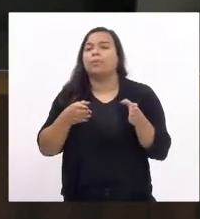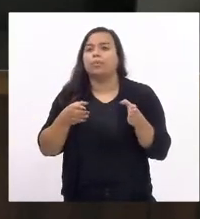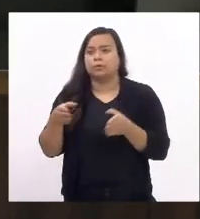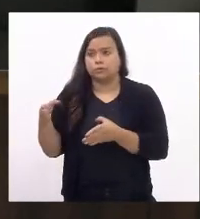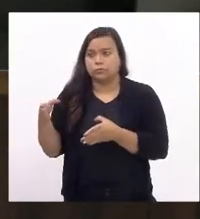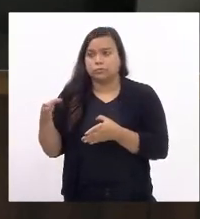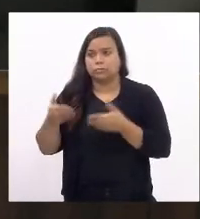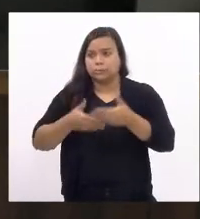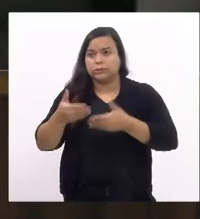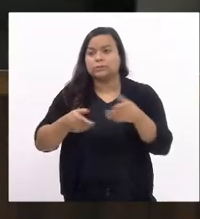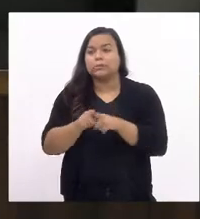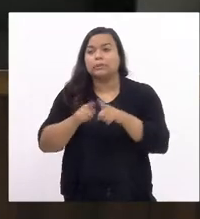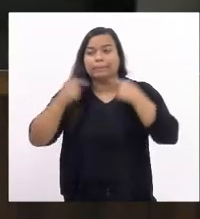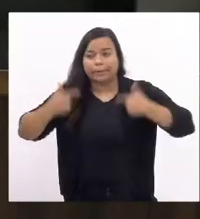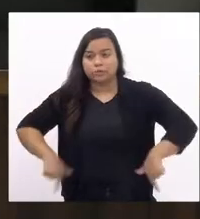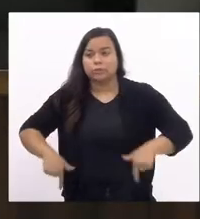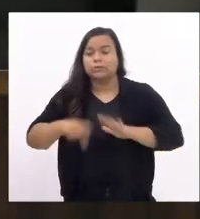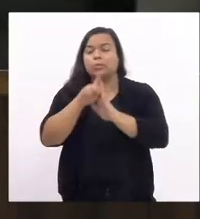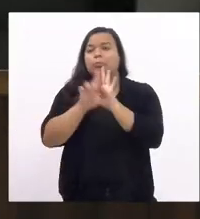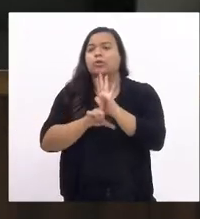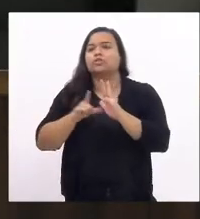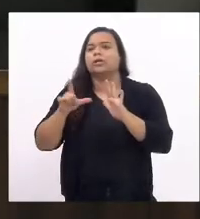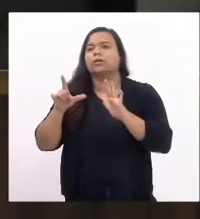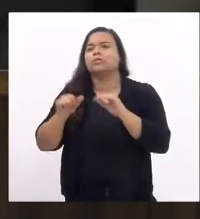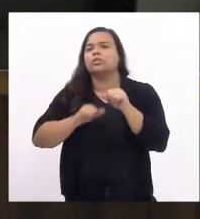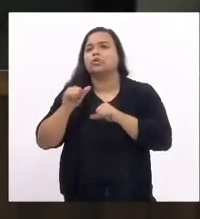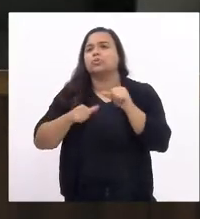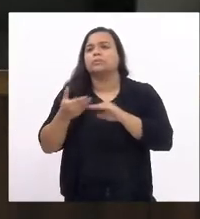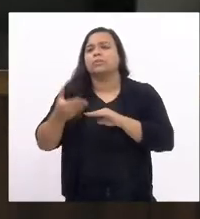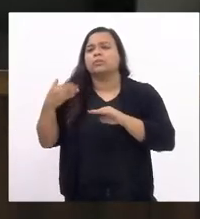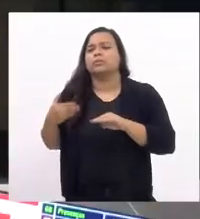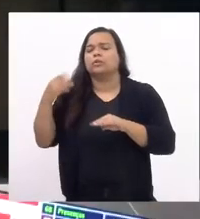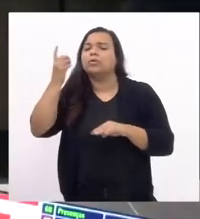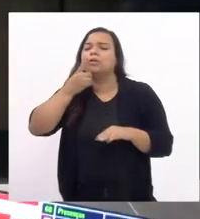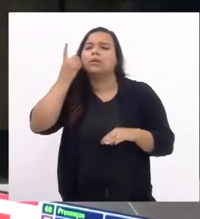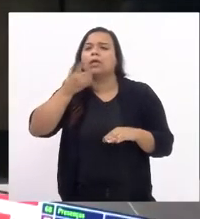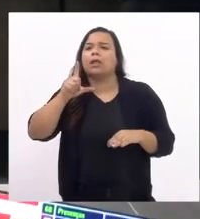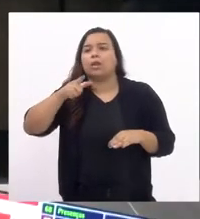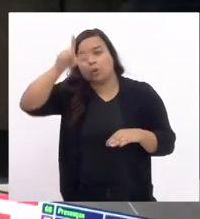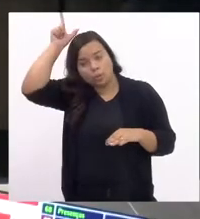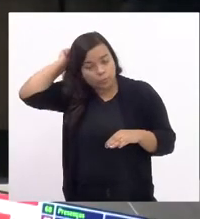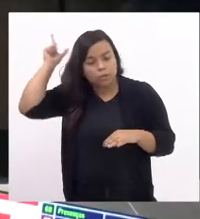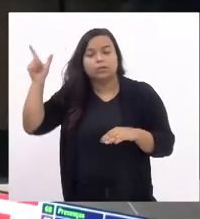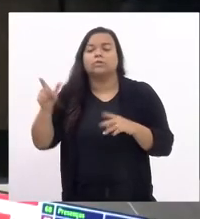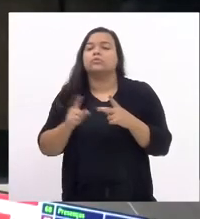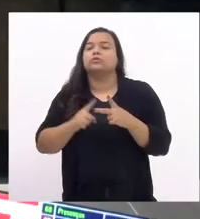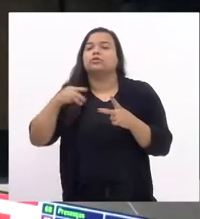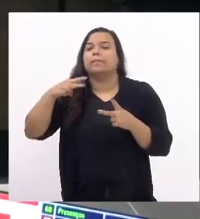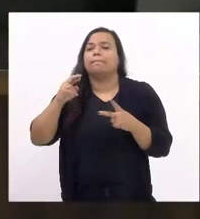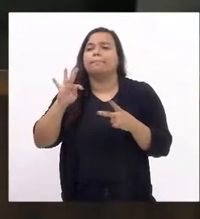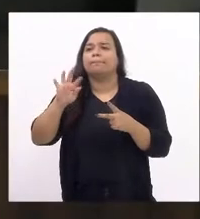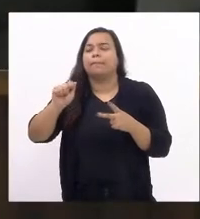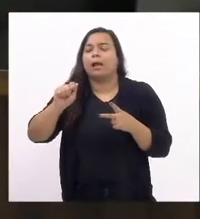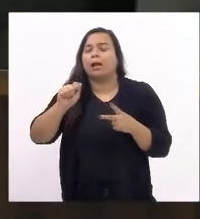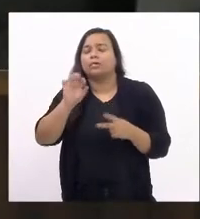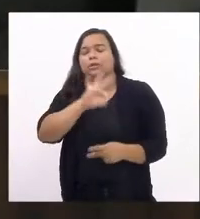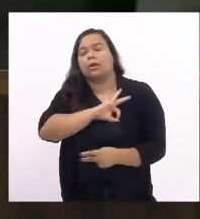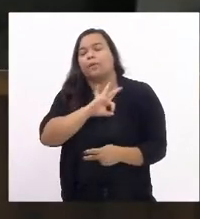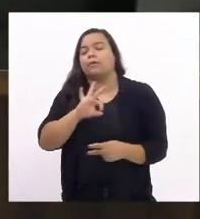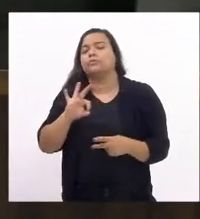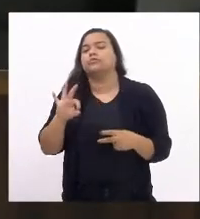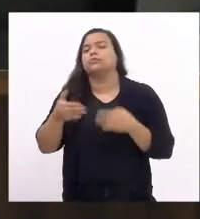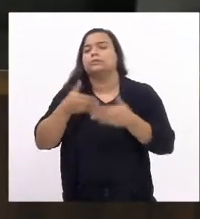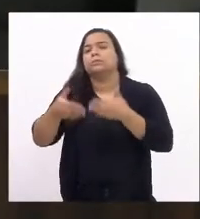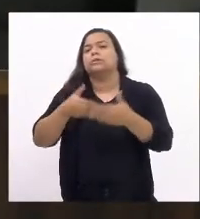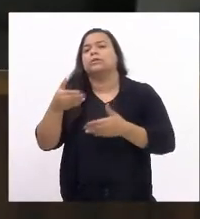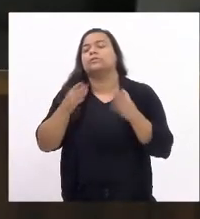Também abstenção no projeto de resolução anterior, deputado Luiz Paulo e Marta Rocha. Tramitação ordinária, primeira discussão,